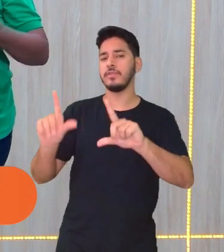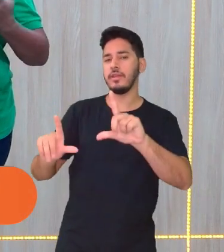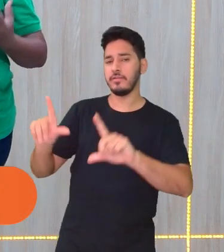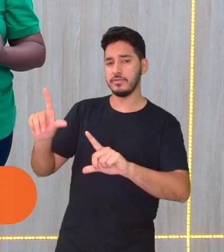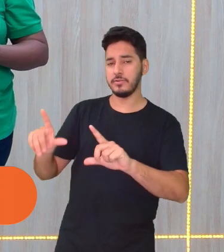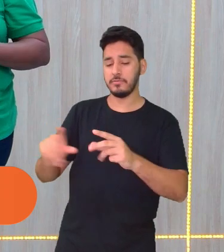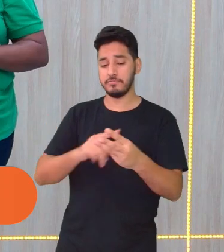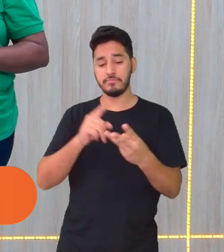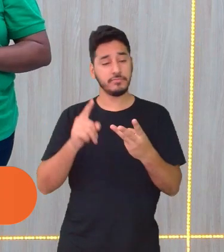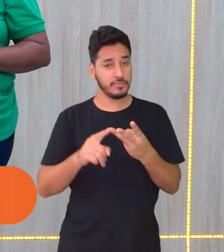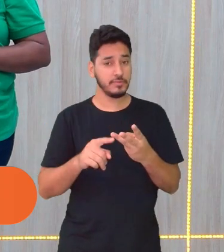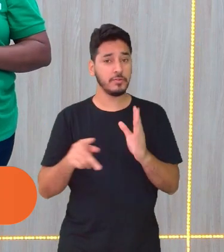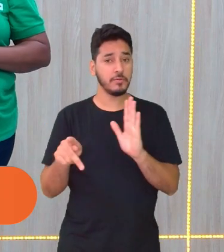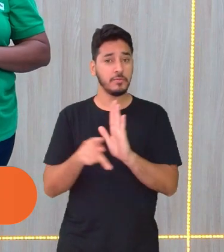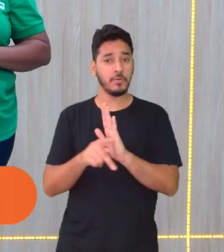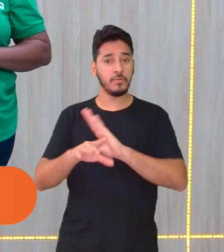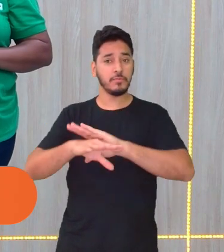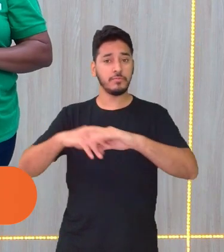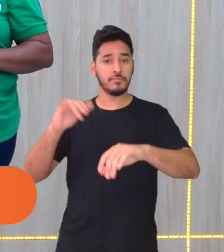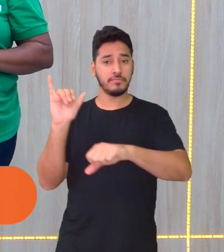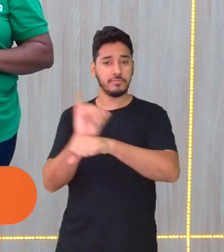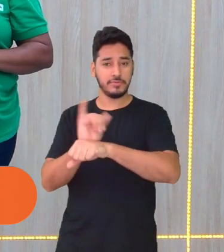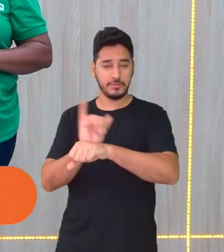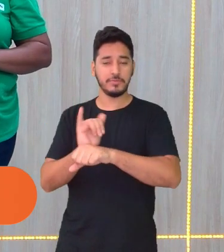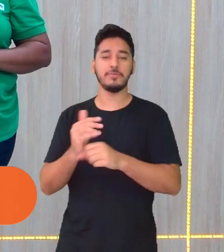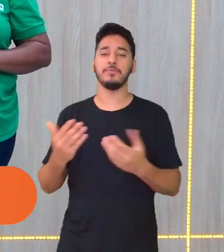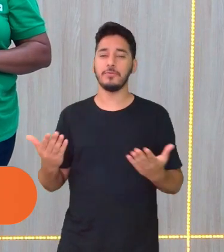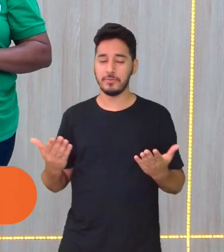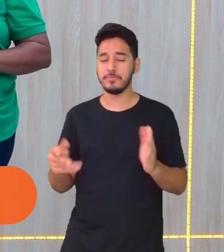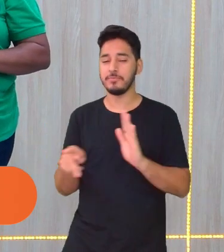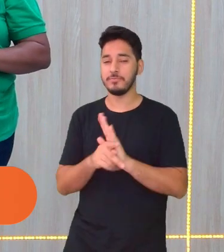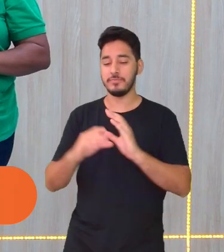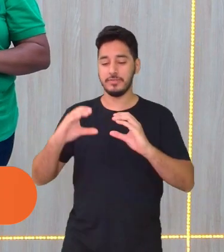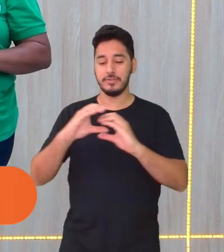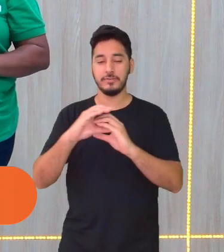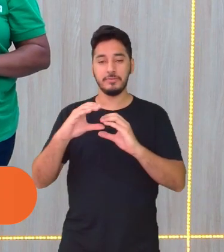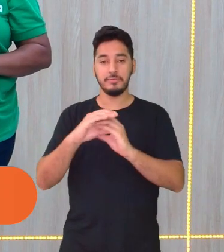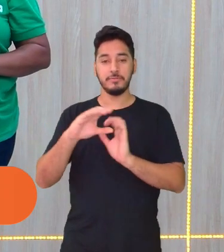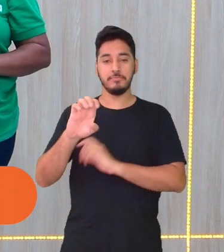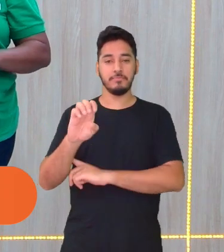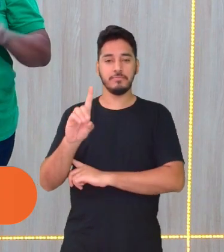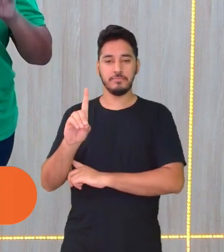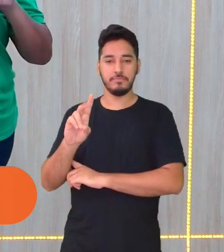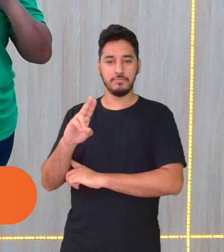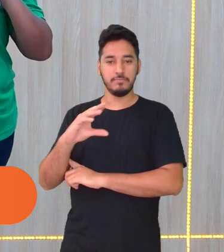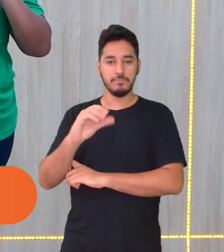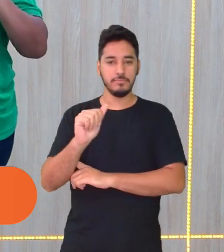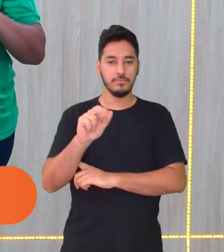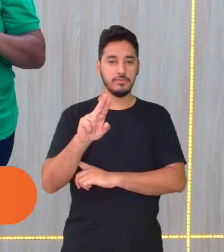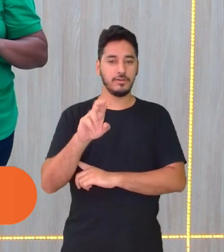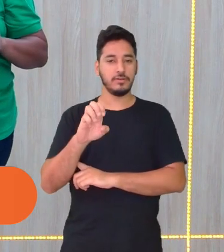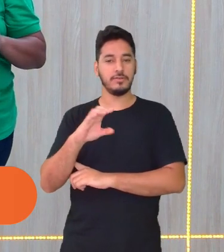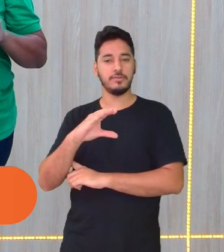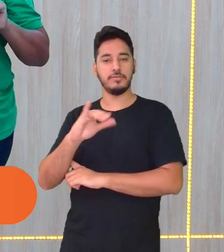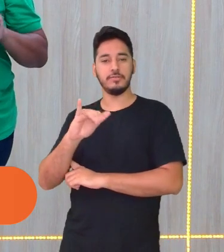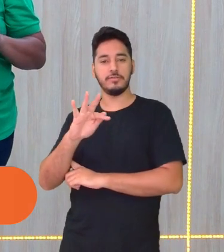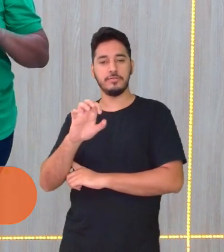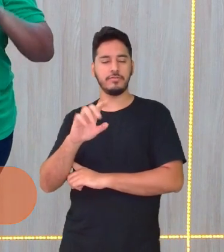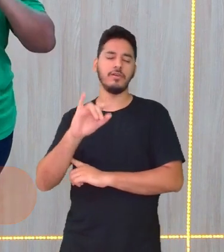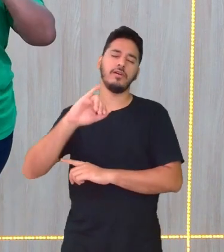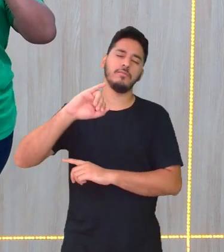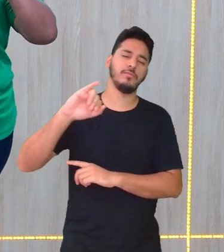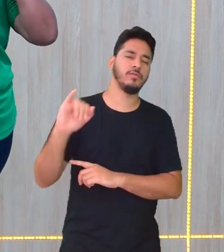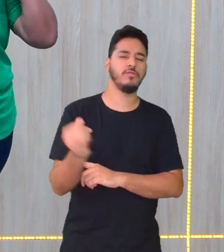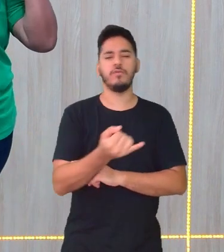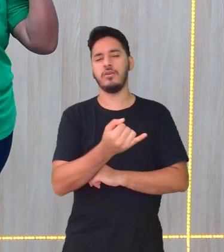e pelo nosso canal no YouTube, o canal do Educa Recife. Vocês podem assistir,